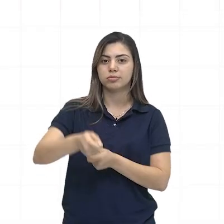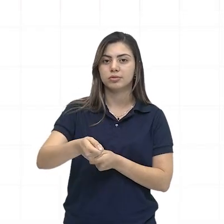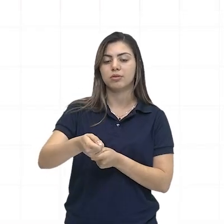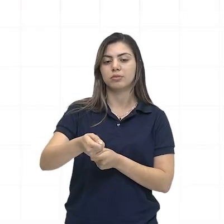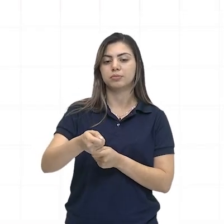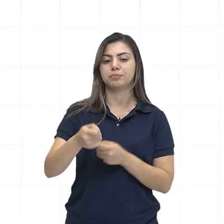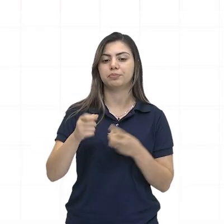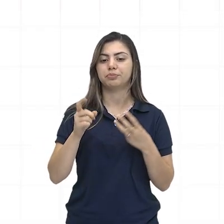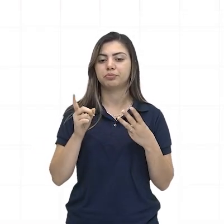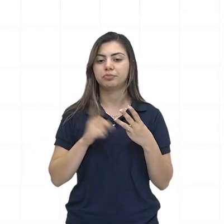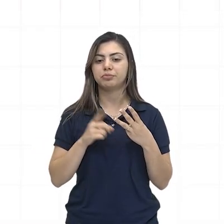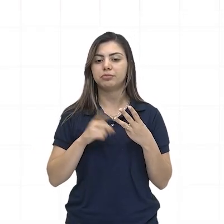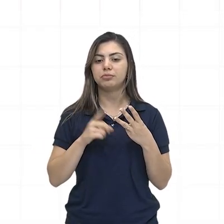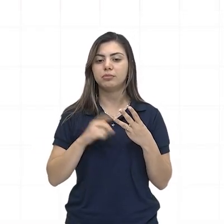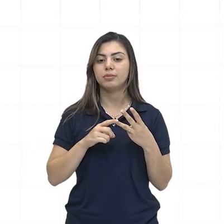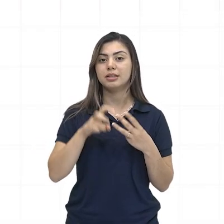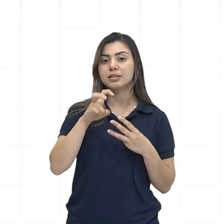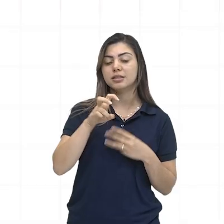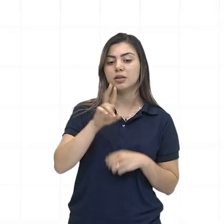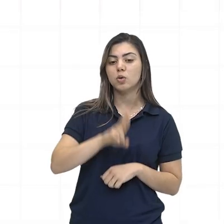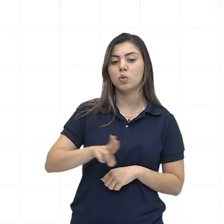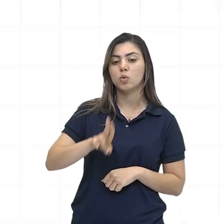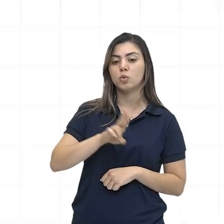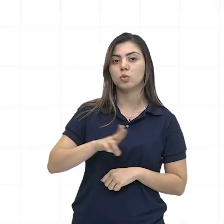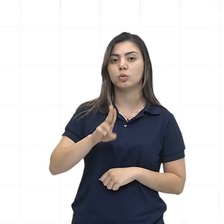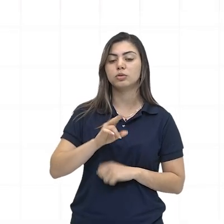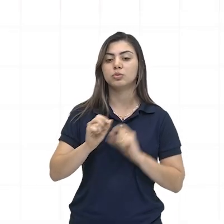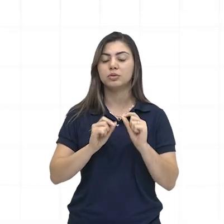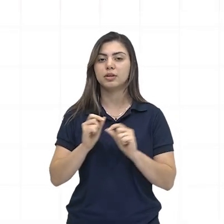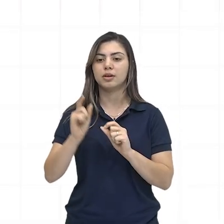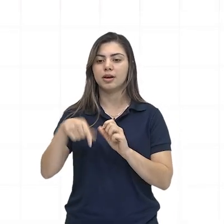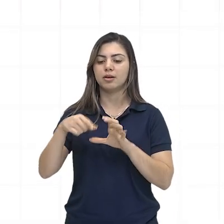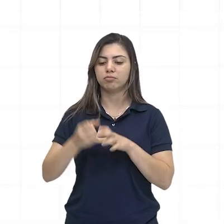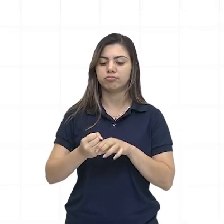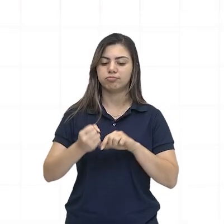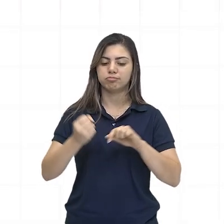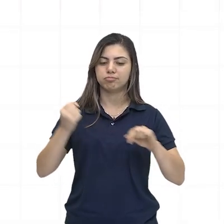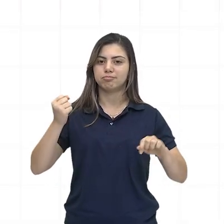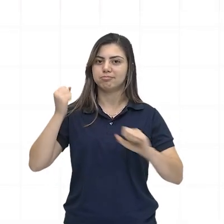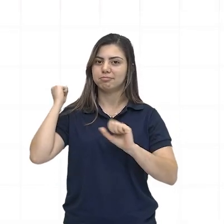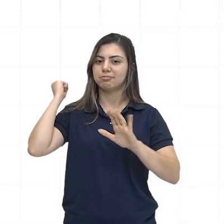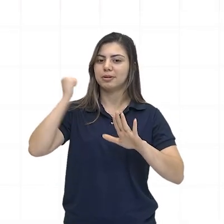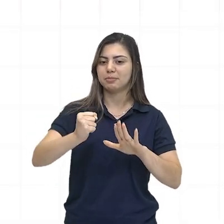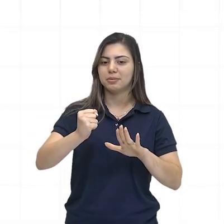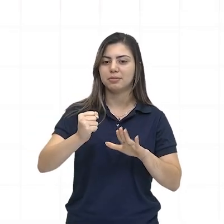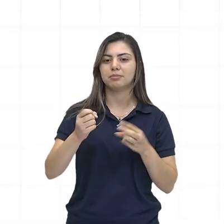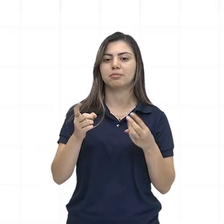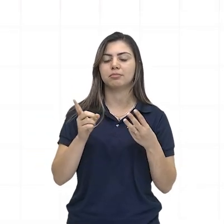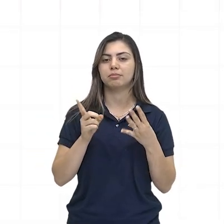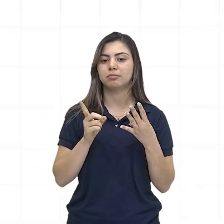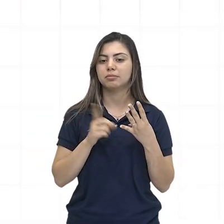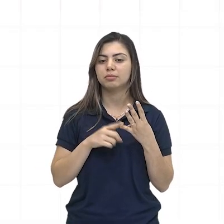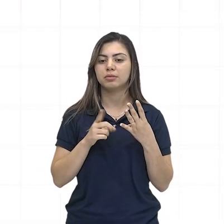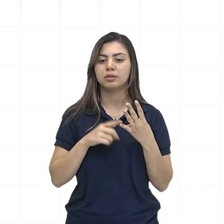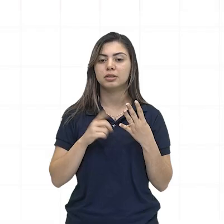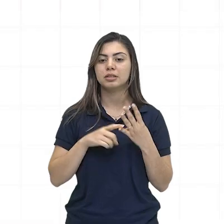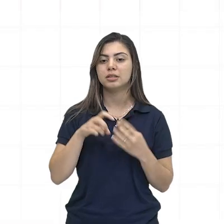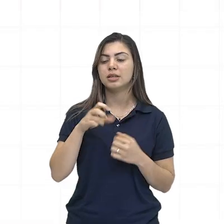5 utilizam pesca com arpão. E 15, né, a pesca com